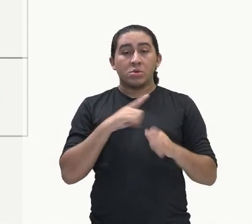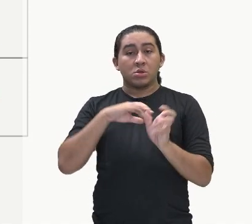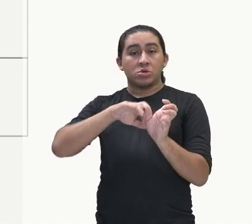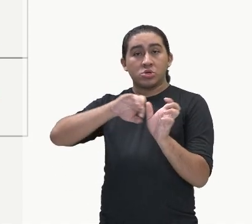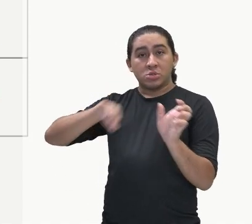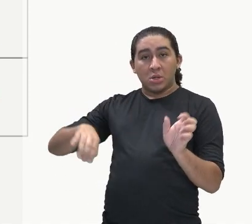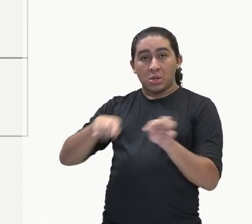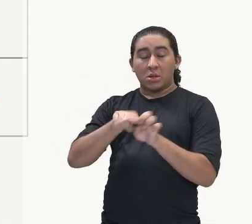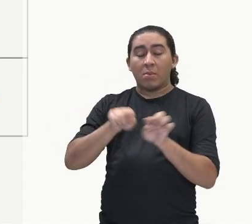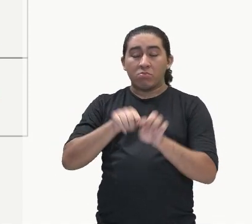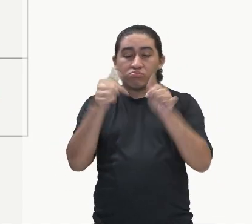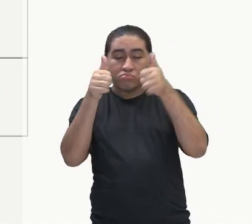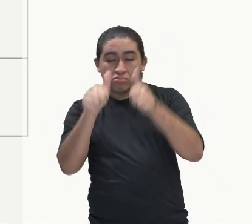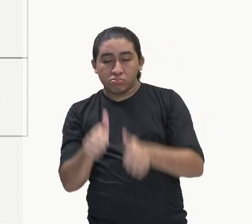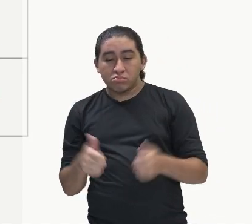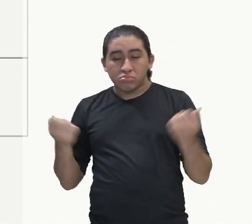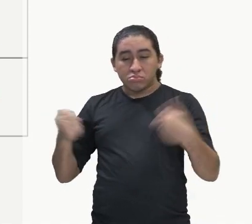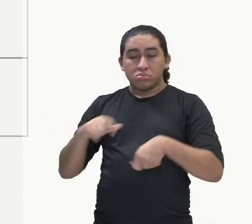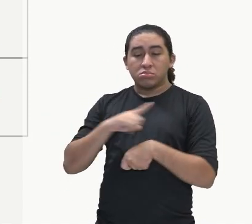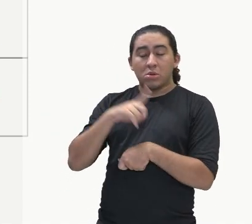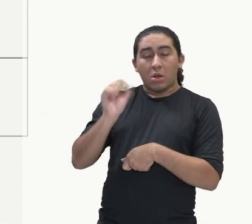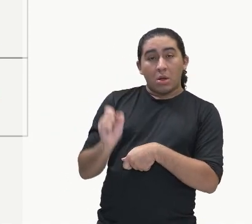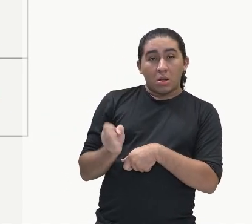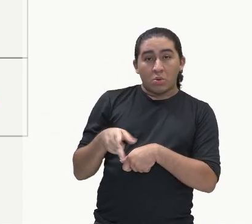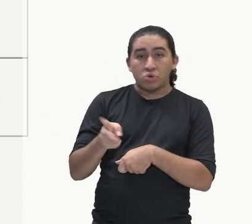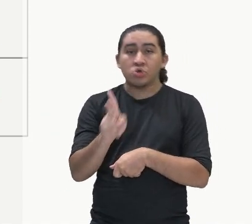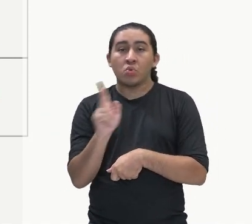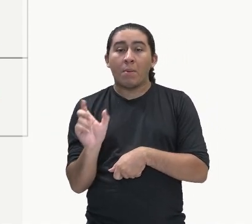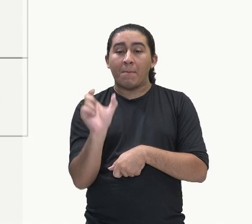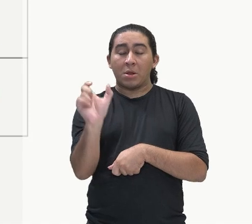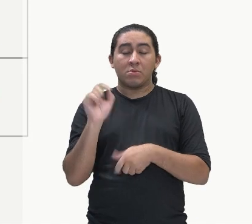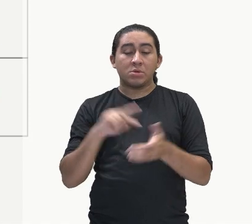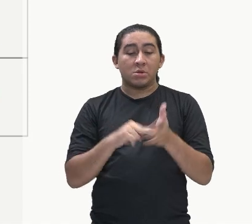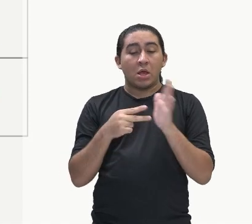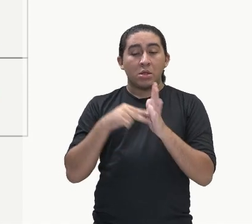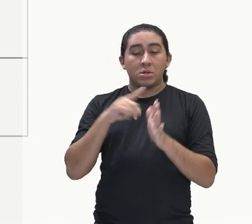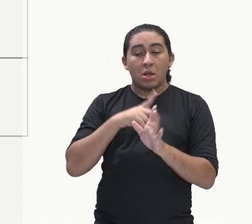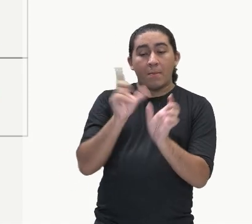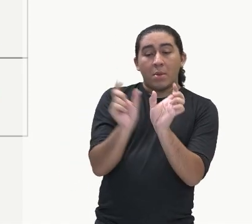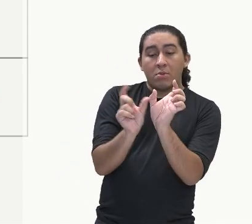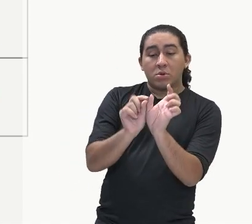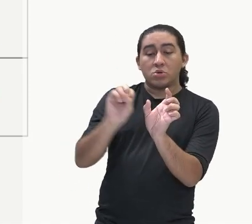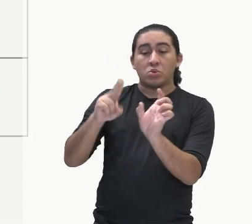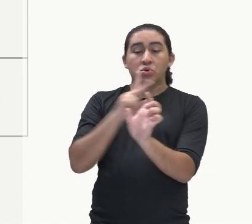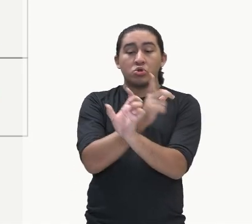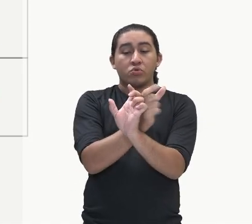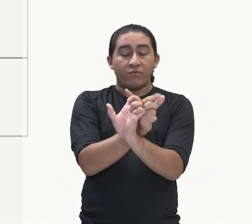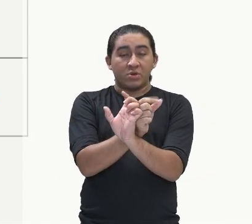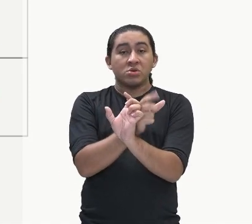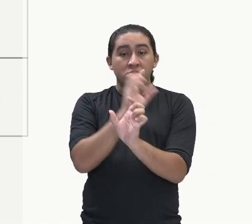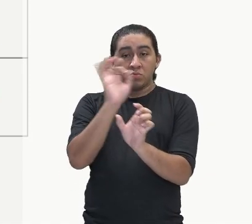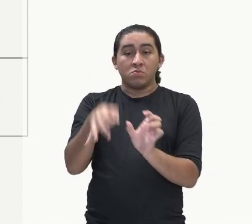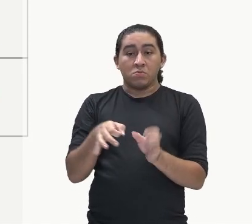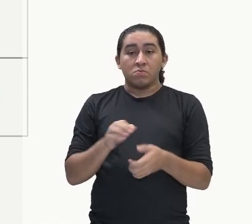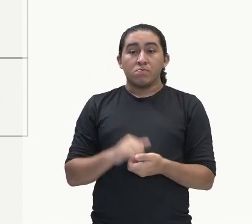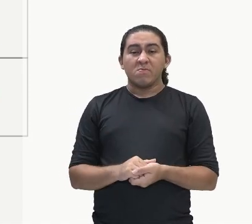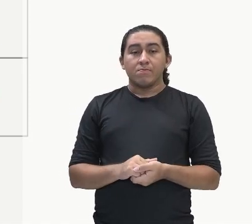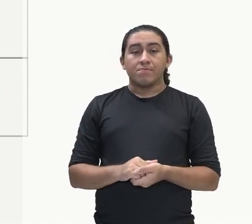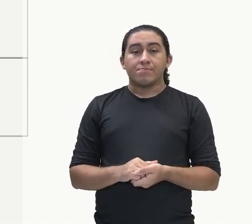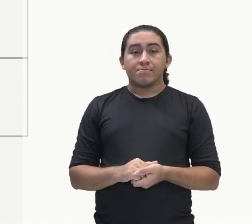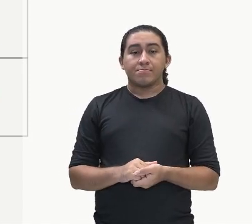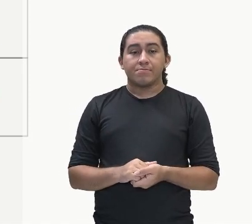e ver se ela vai continuar existindo, só com prefixo ou só com o sufixo, porque